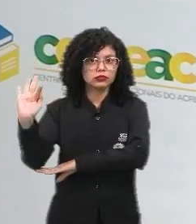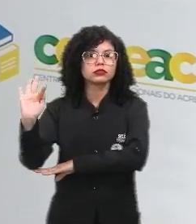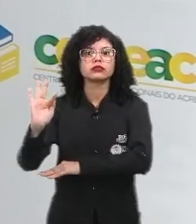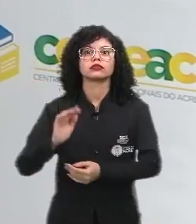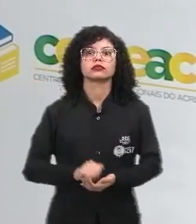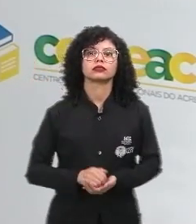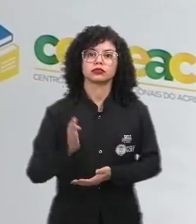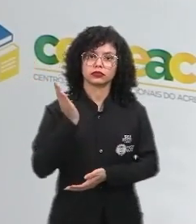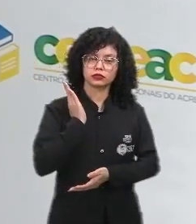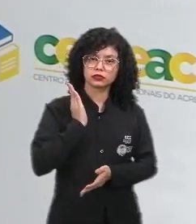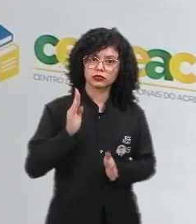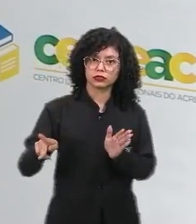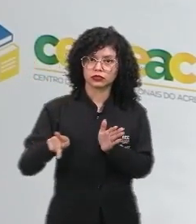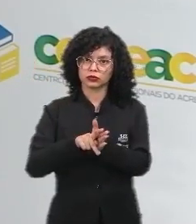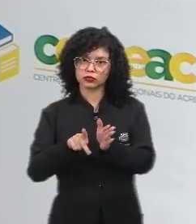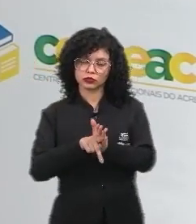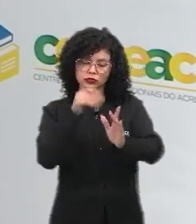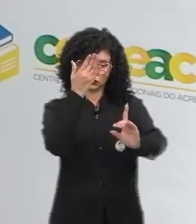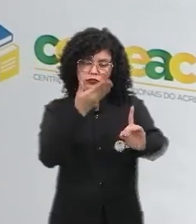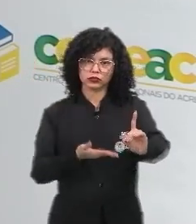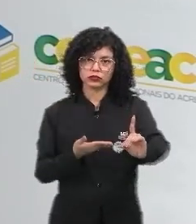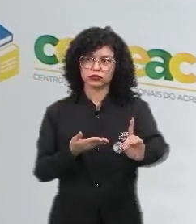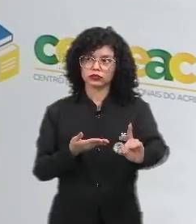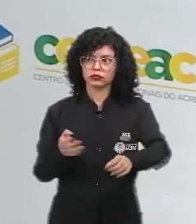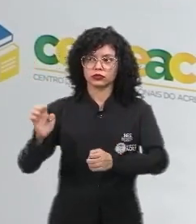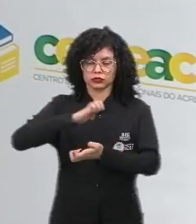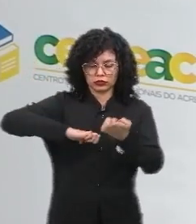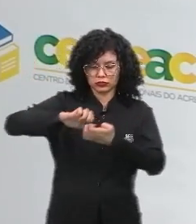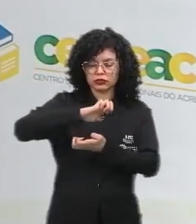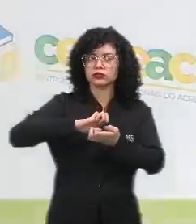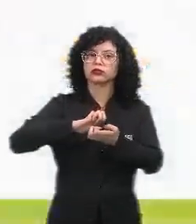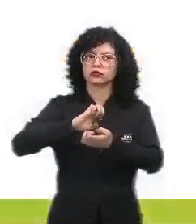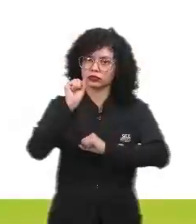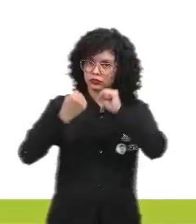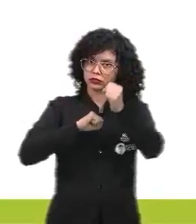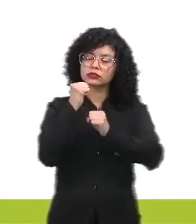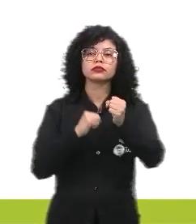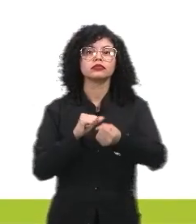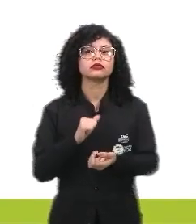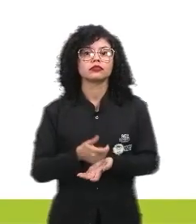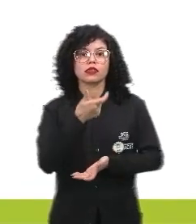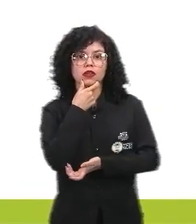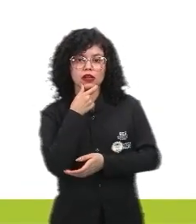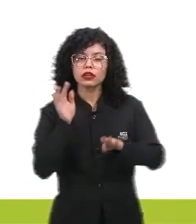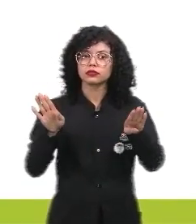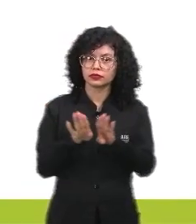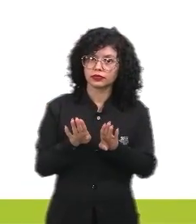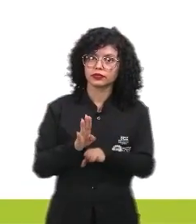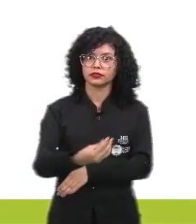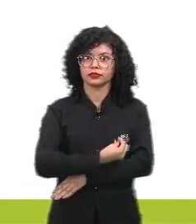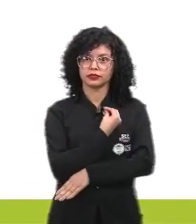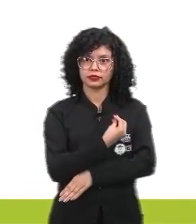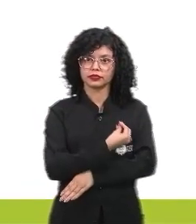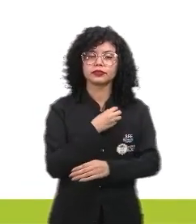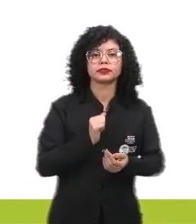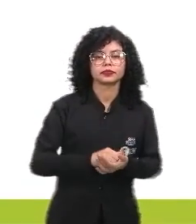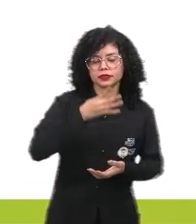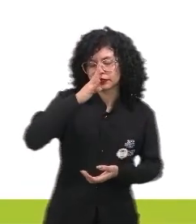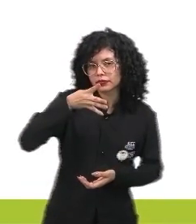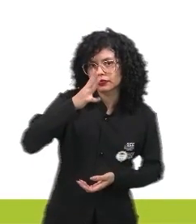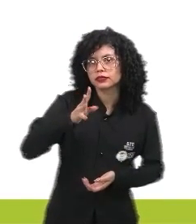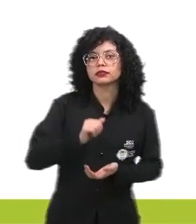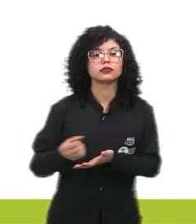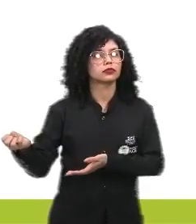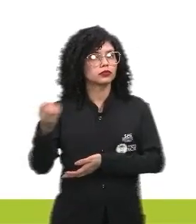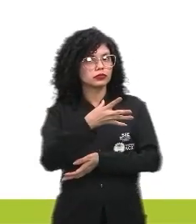os burgueses os protagonistas dessa Revolução Industrial. A Inglaterra também vivenciava um modelo político